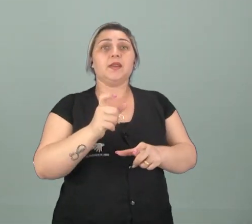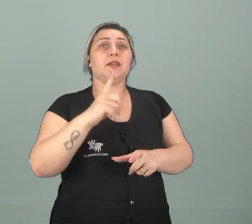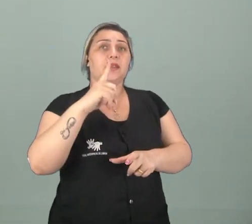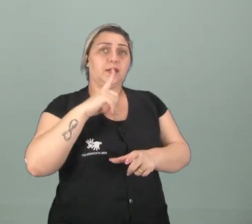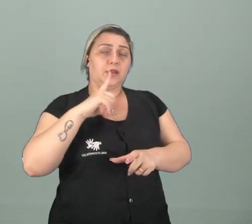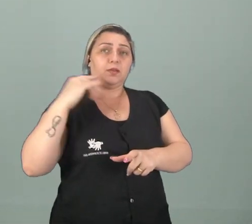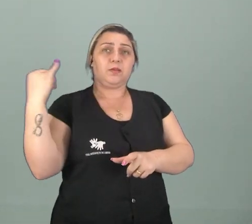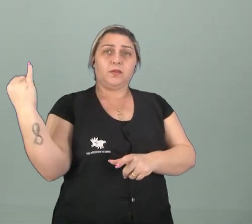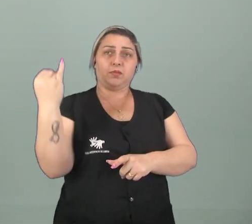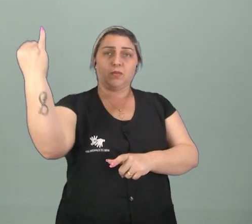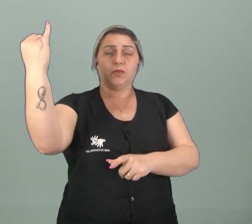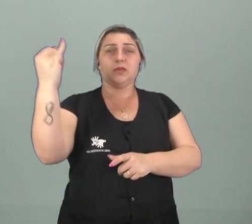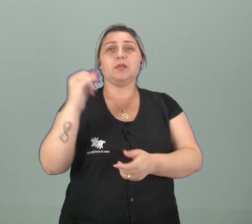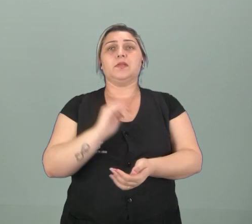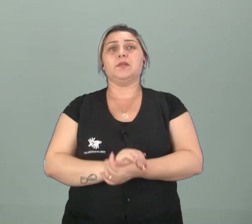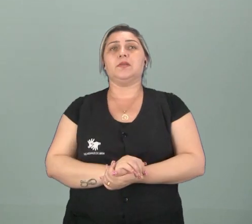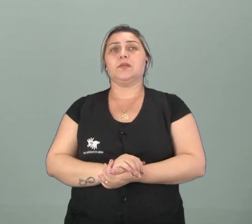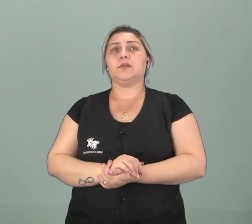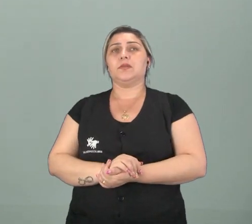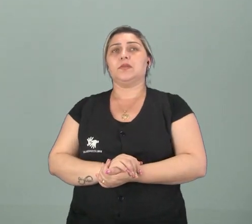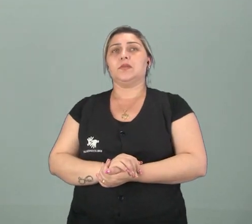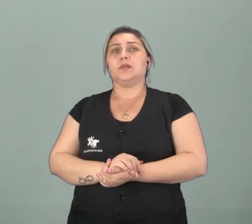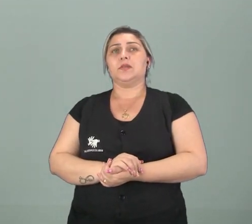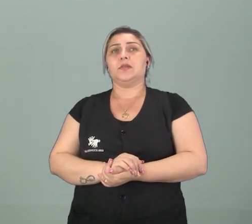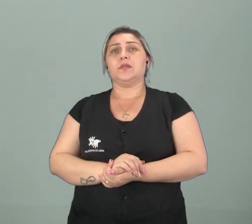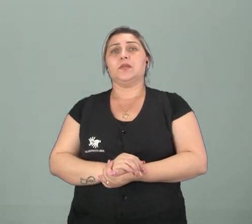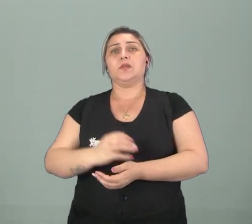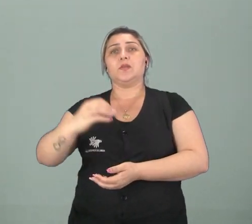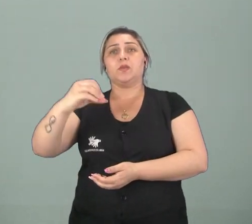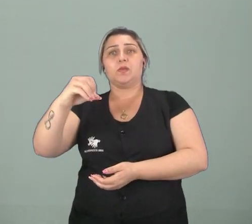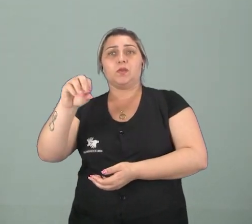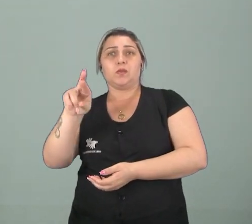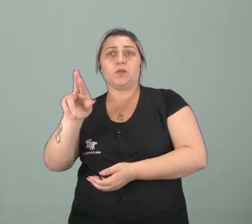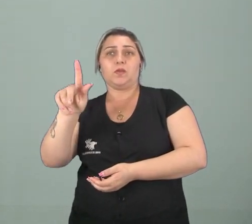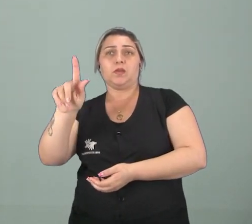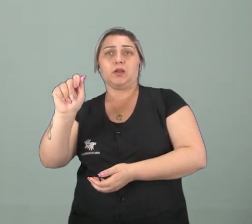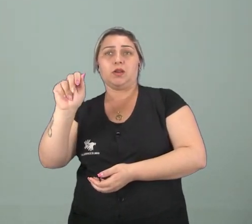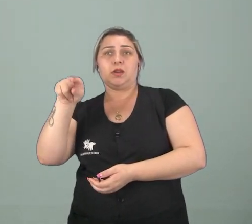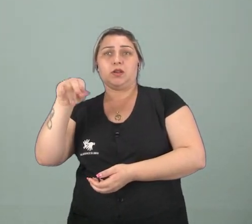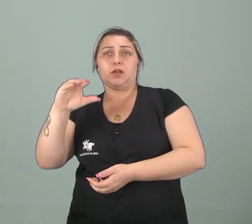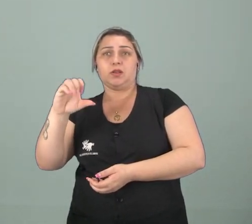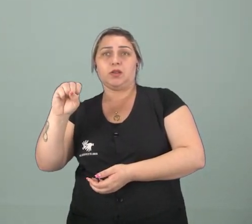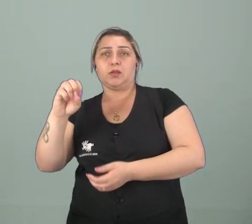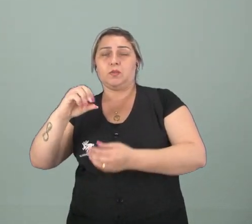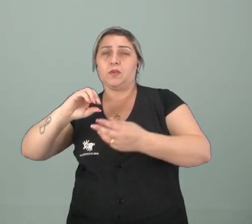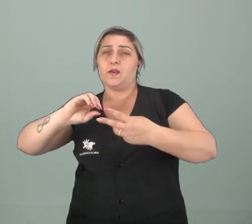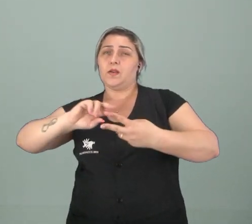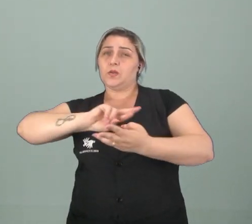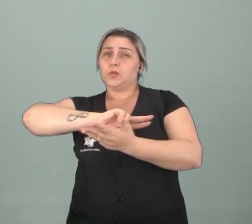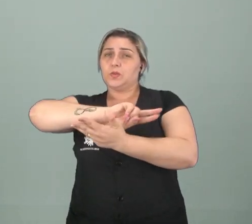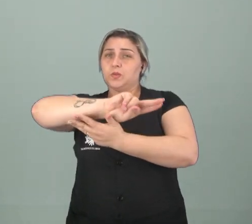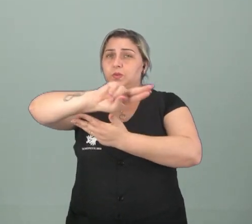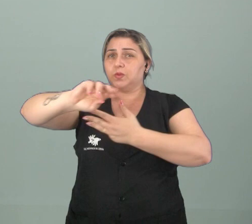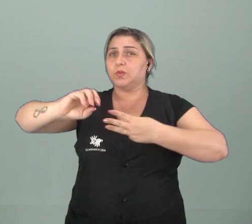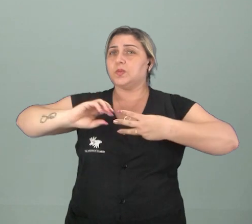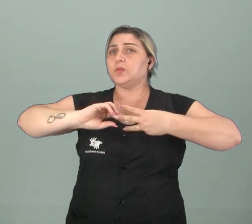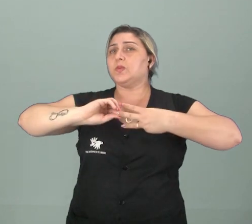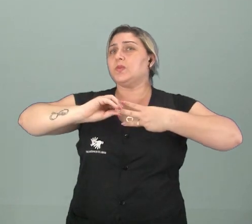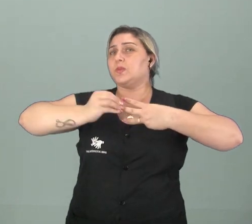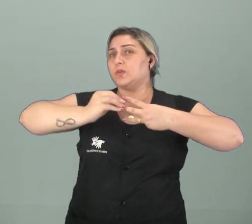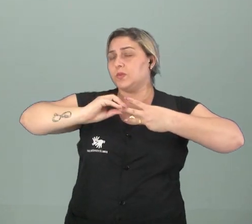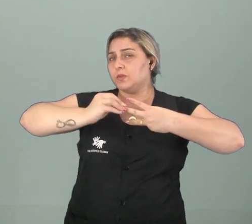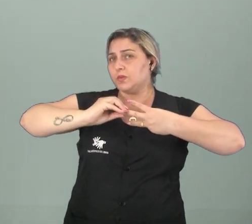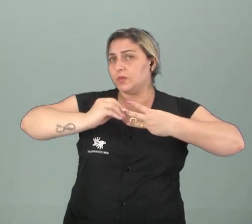seres, que é importante a gente destacar, chamados de organismos multicelulares, ou seja, organismos